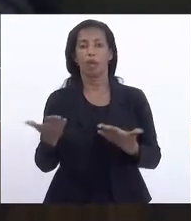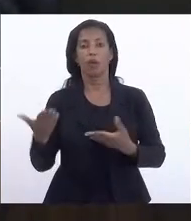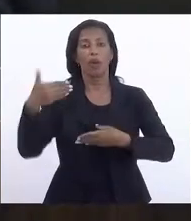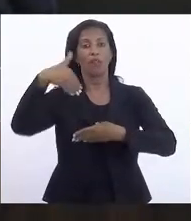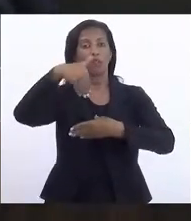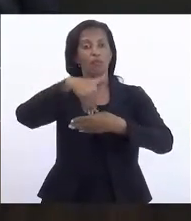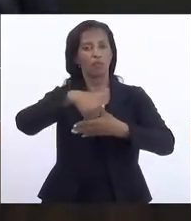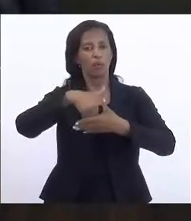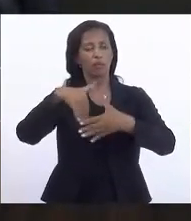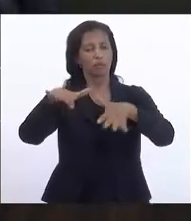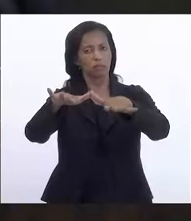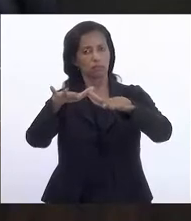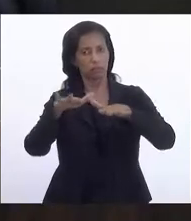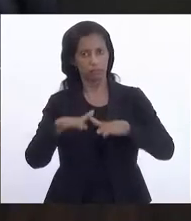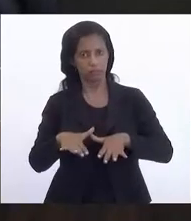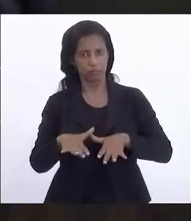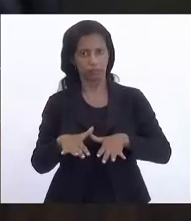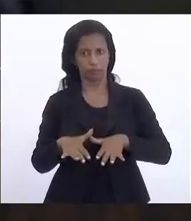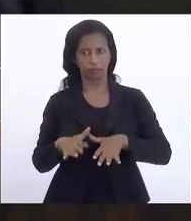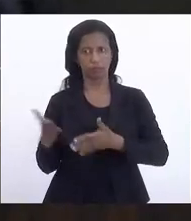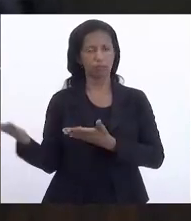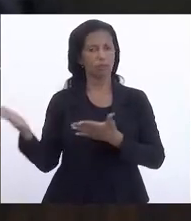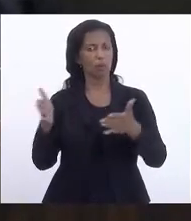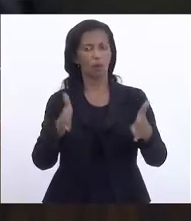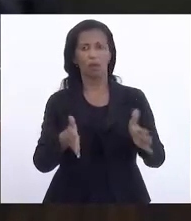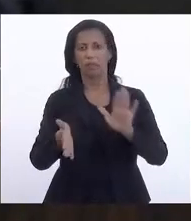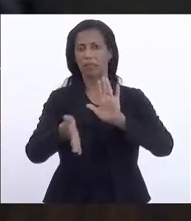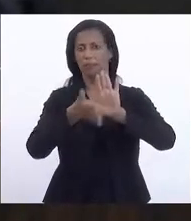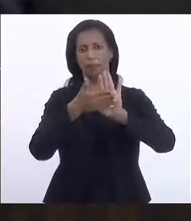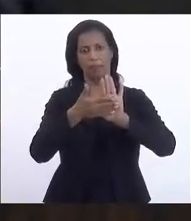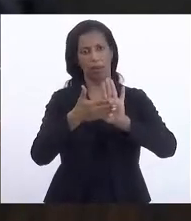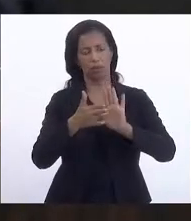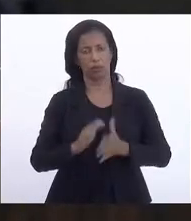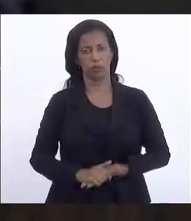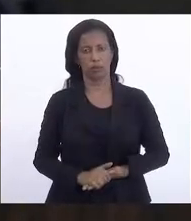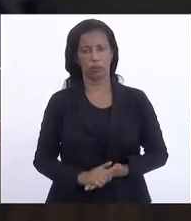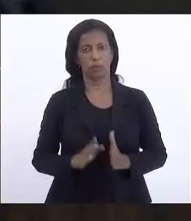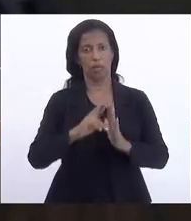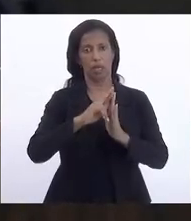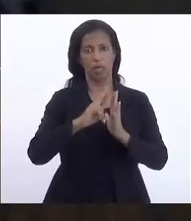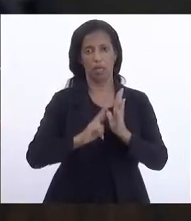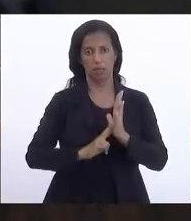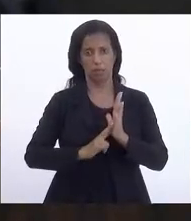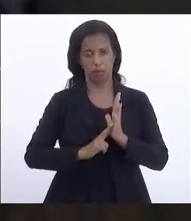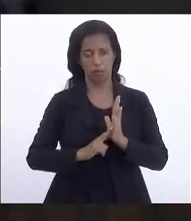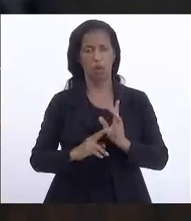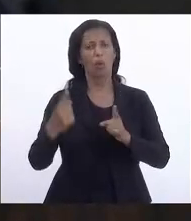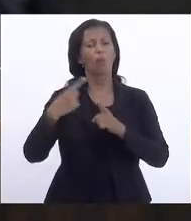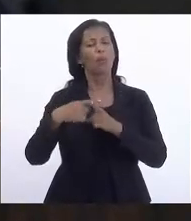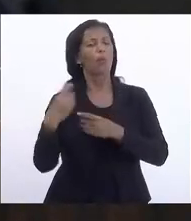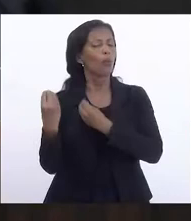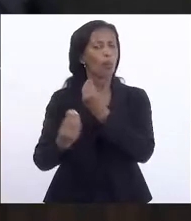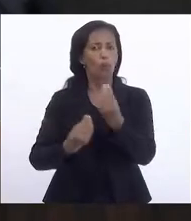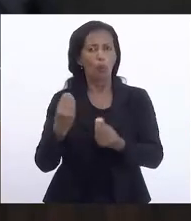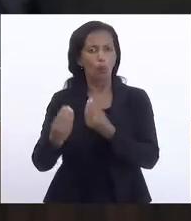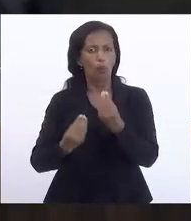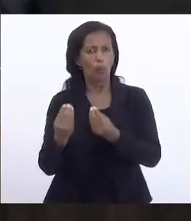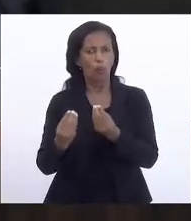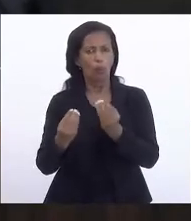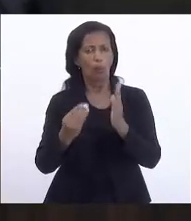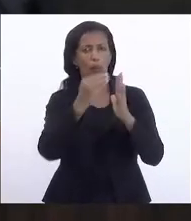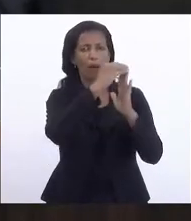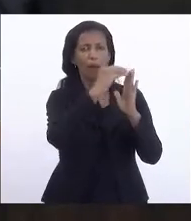de plenário, nós não vamos trazer mais para a pauta o requerimento. Porque, como é um